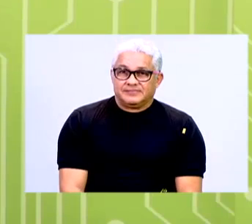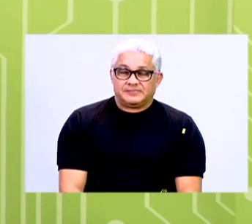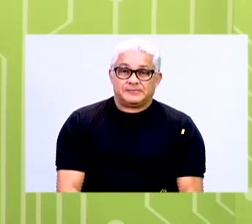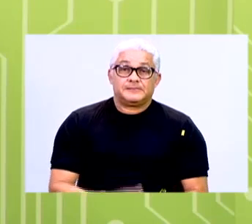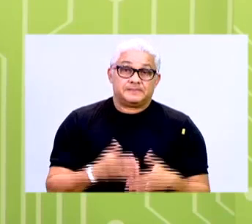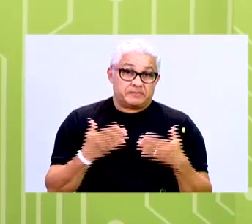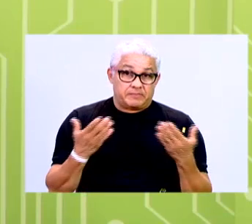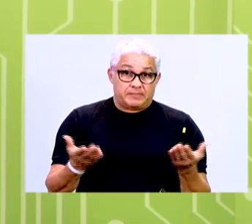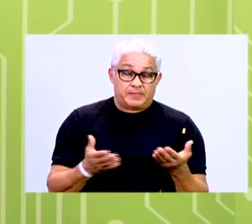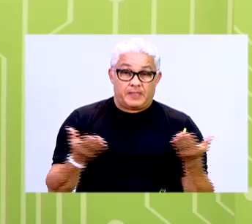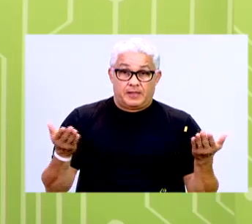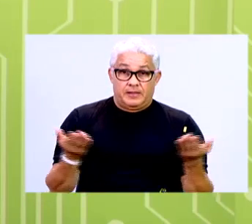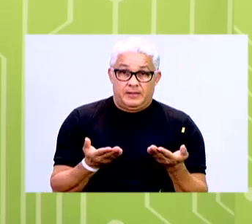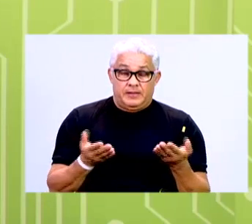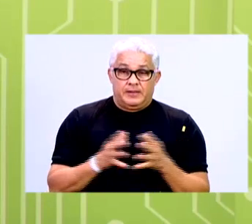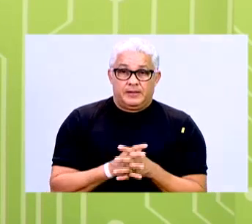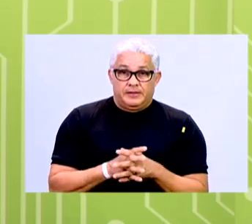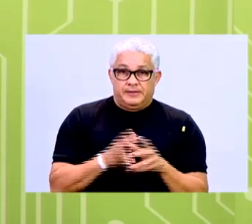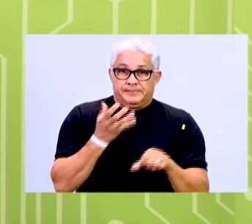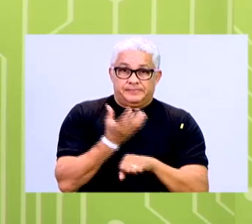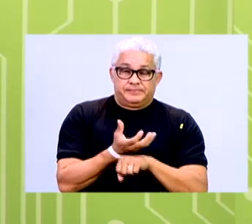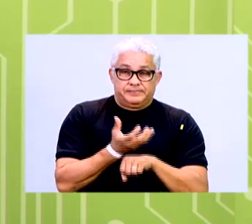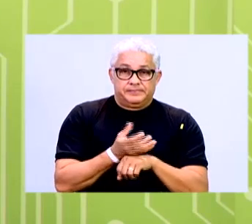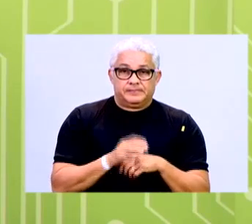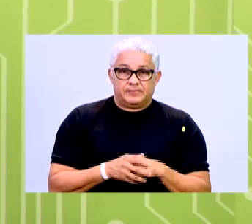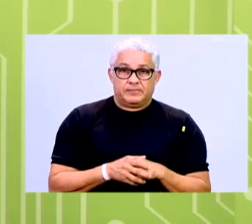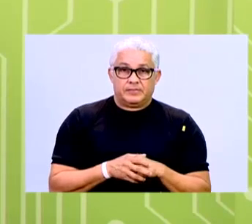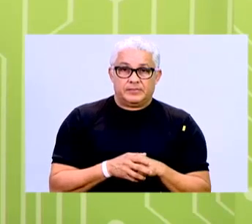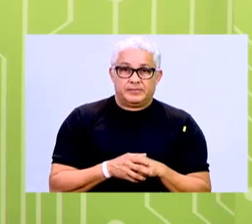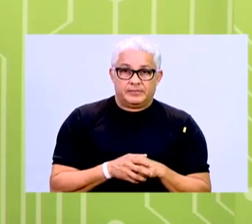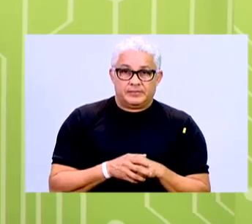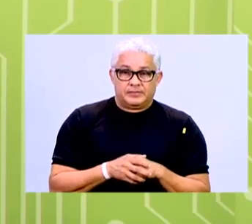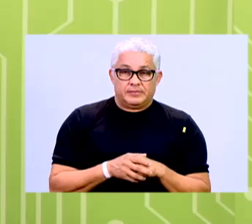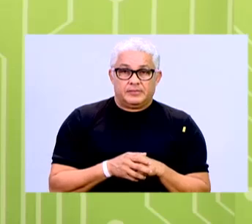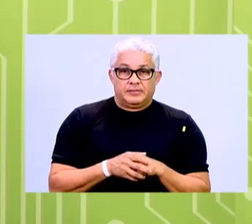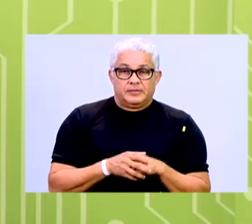Bom, hoje na nossa disciplina nós